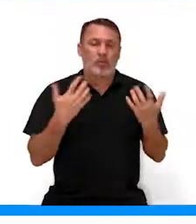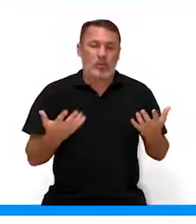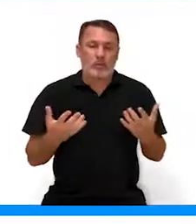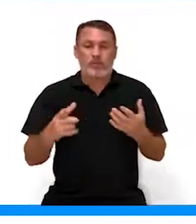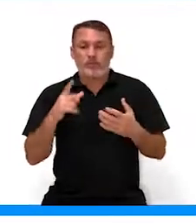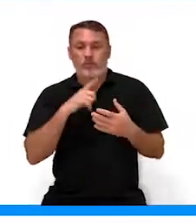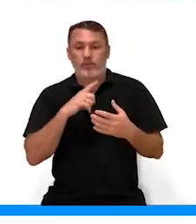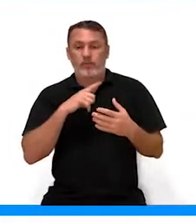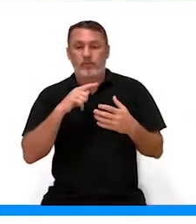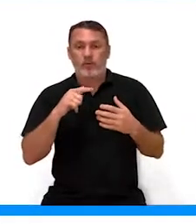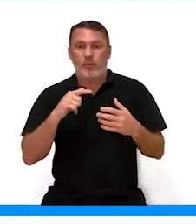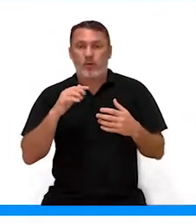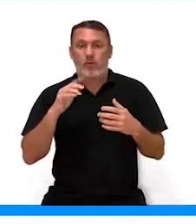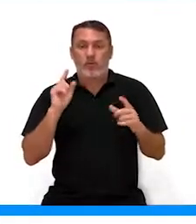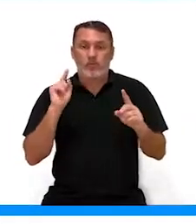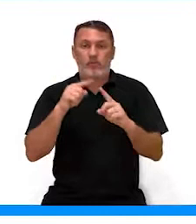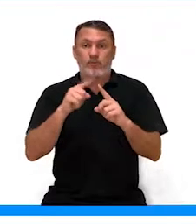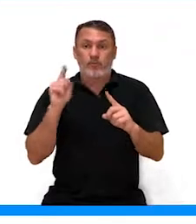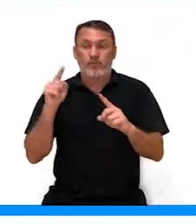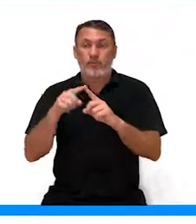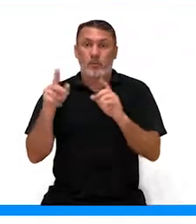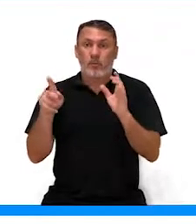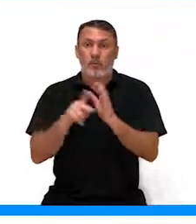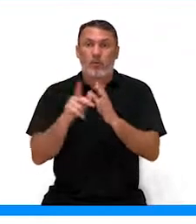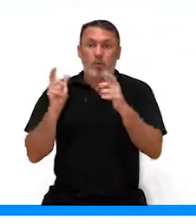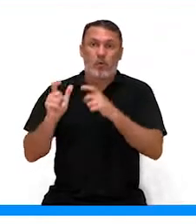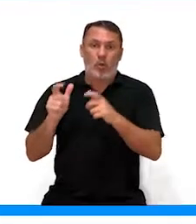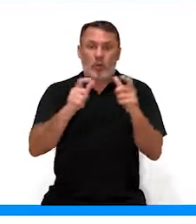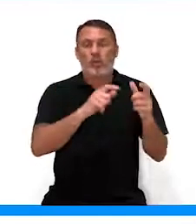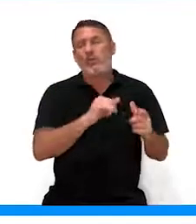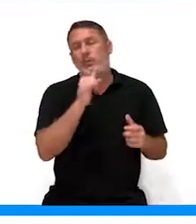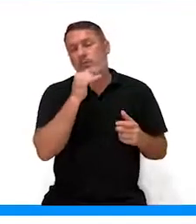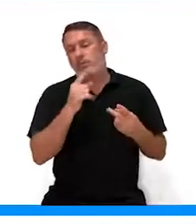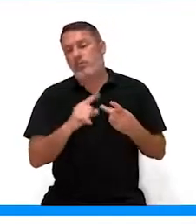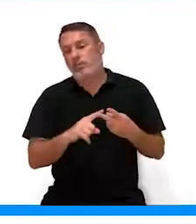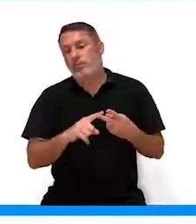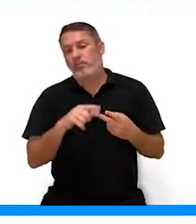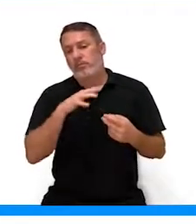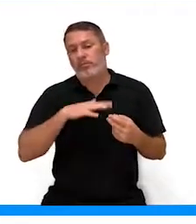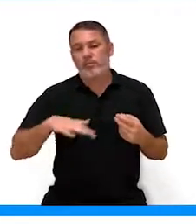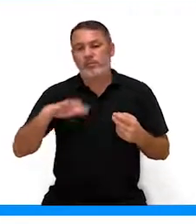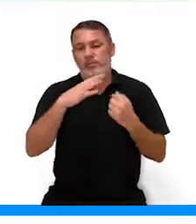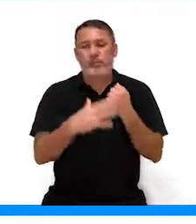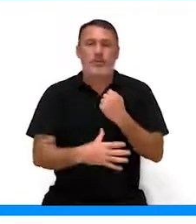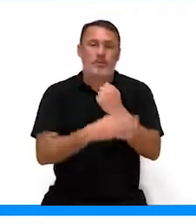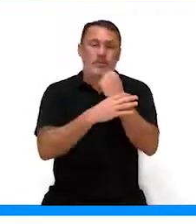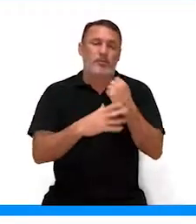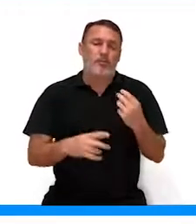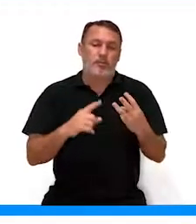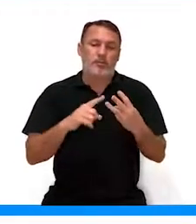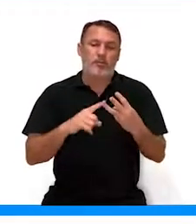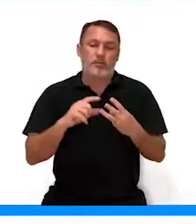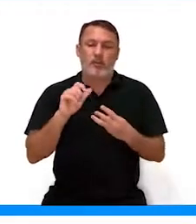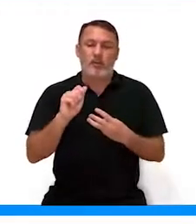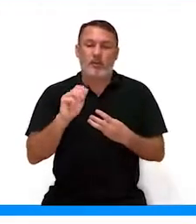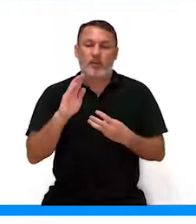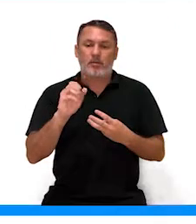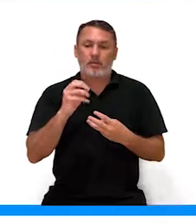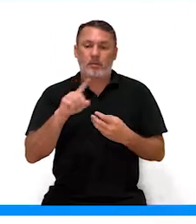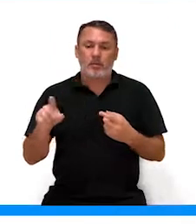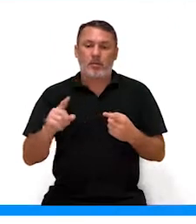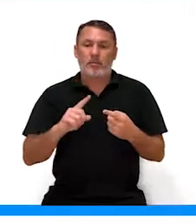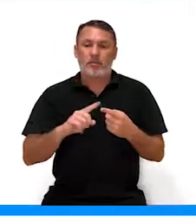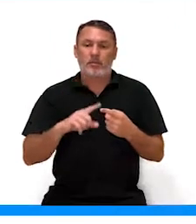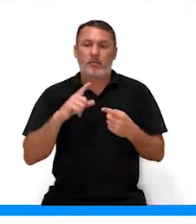sua localização. Ele vai ter uma função específica em determinado local, como, por exemplo,